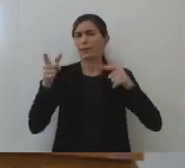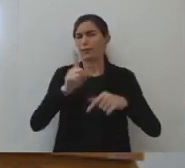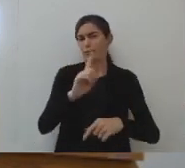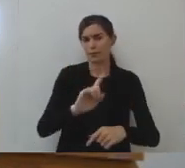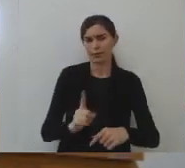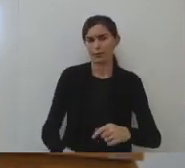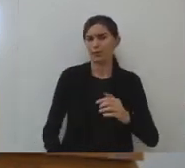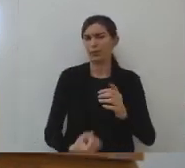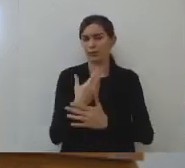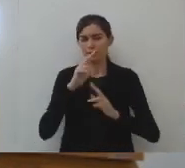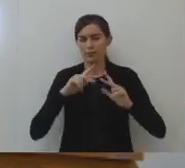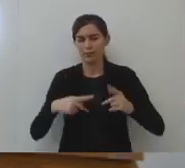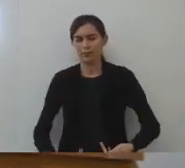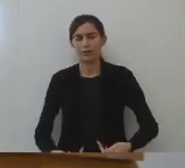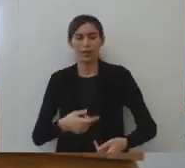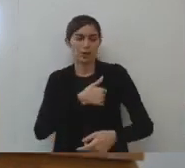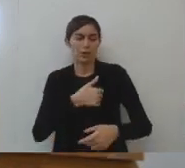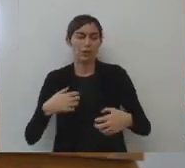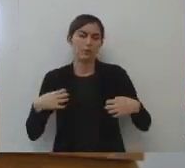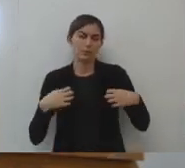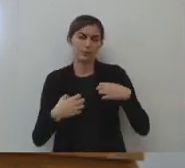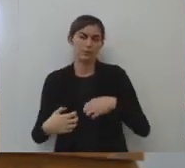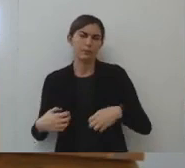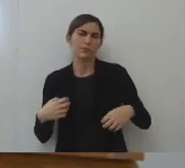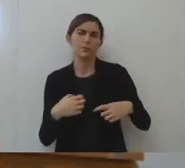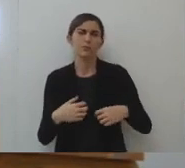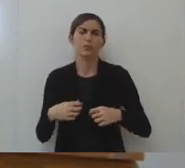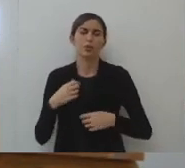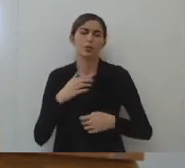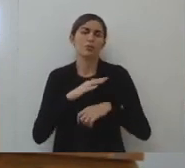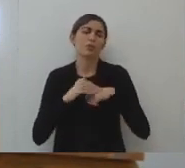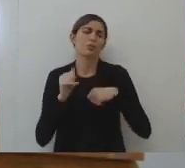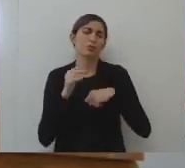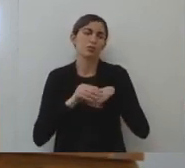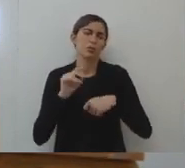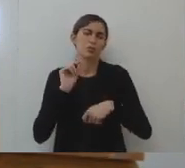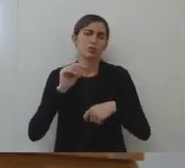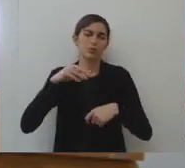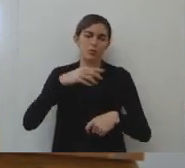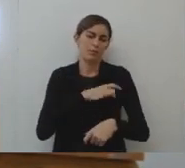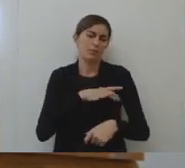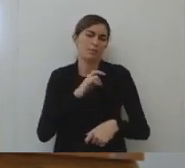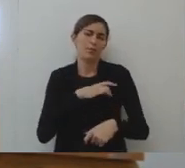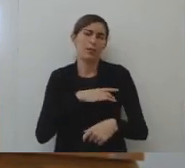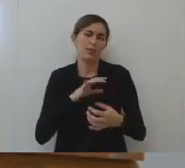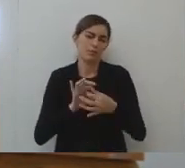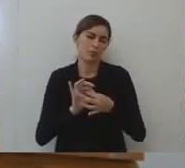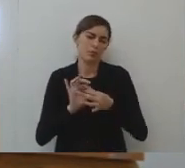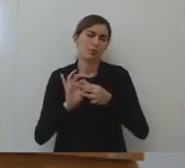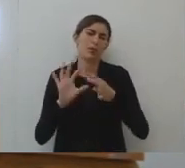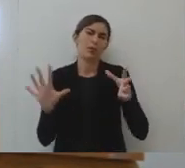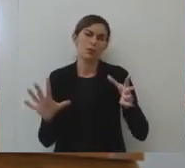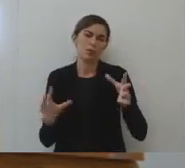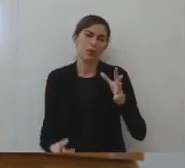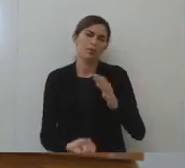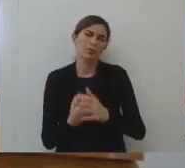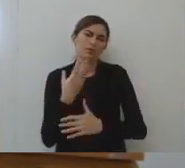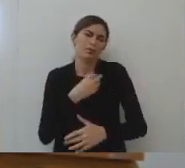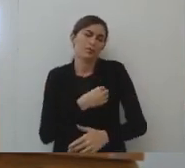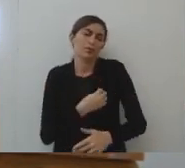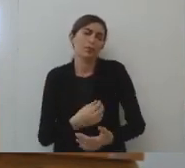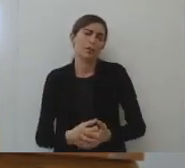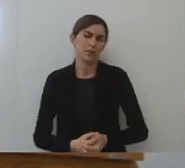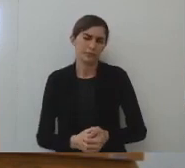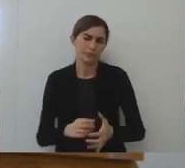humana. Na verdade, vai gerar um estresse na criança que ele vai chamar de medo de deixar de existir.